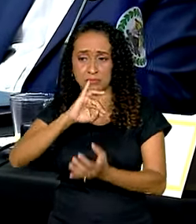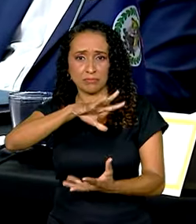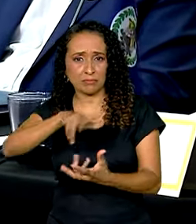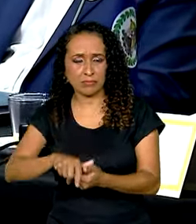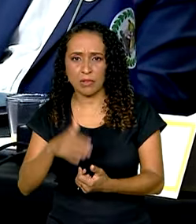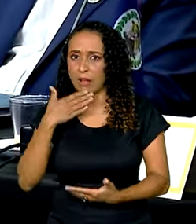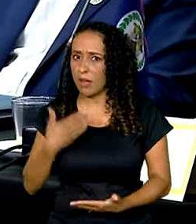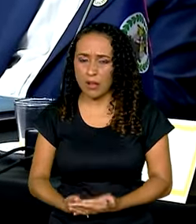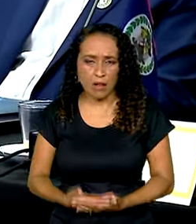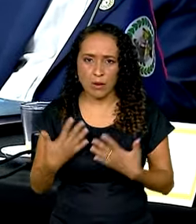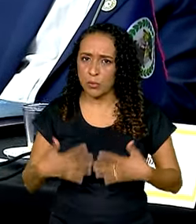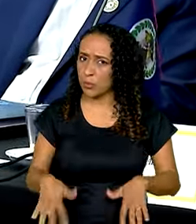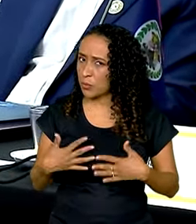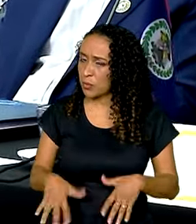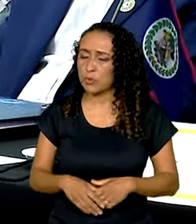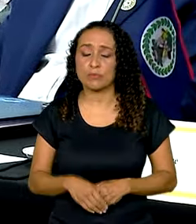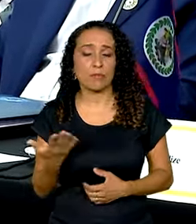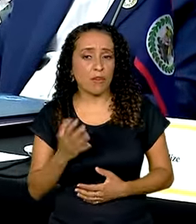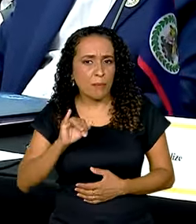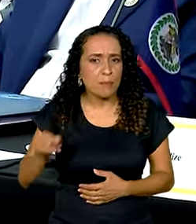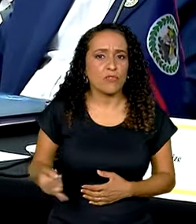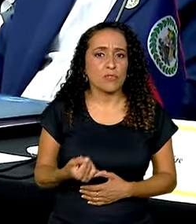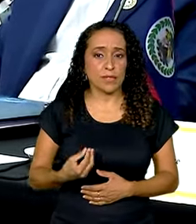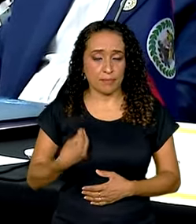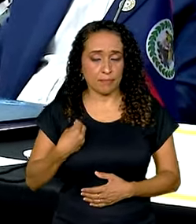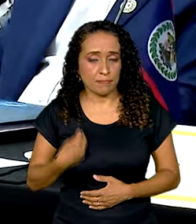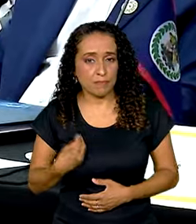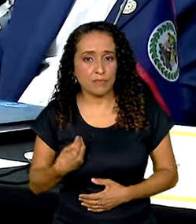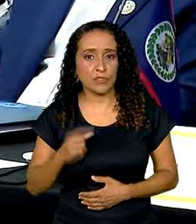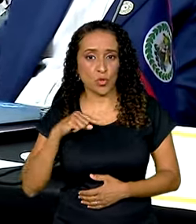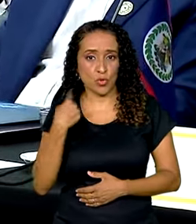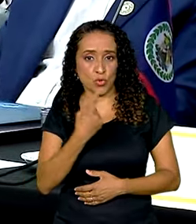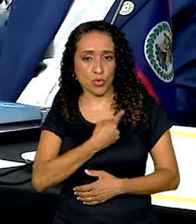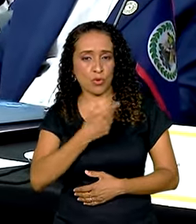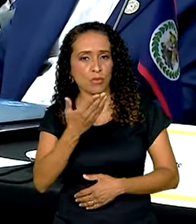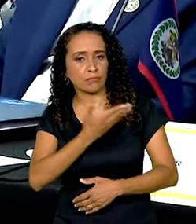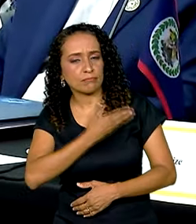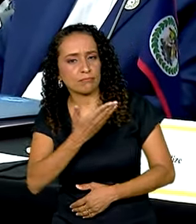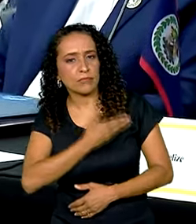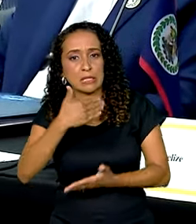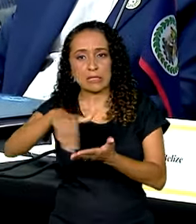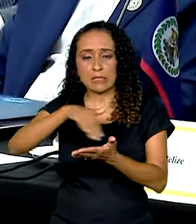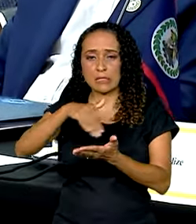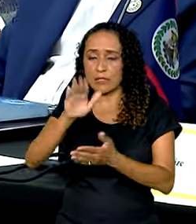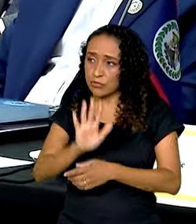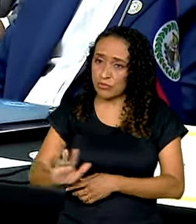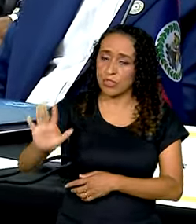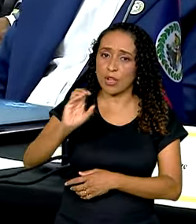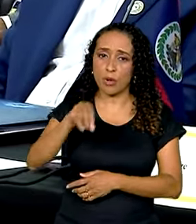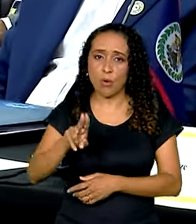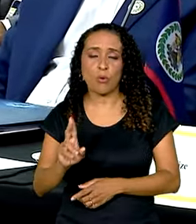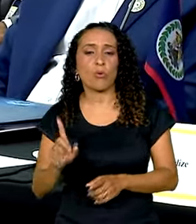é chocante. Eu quero aproveitar a presença do nosso querido companheiro secretário-geral da ONU,